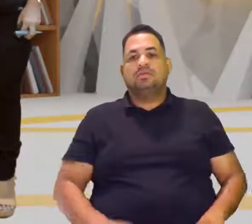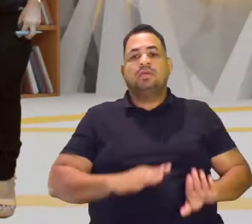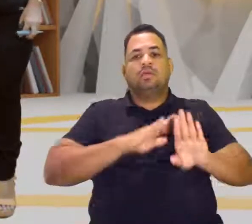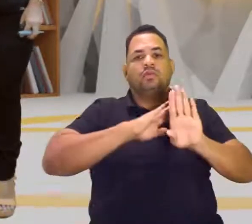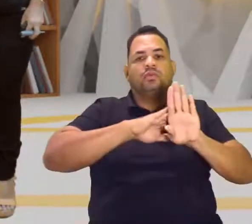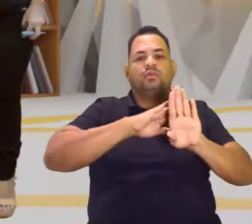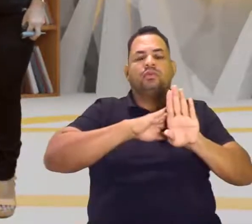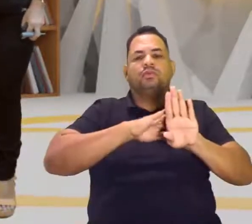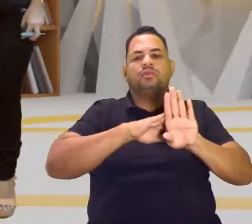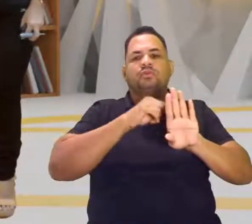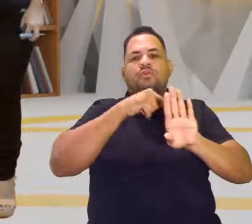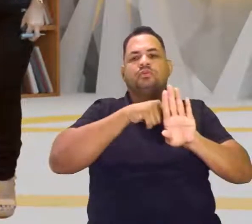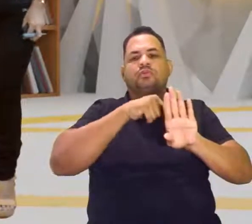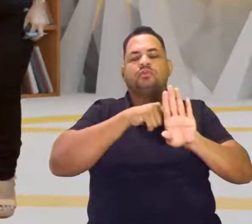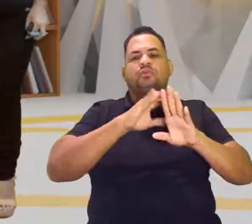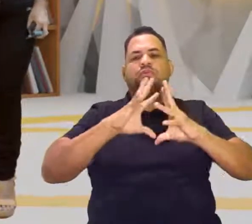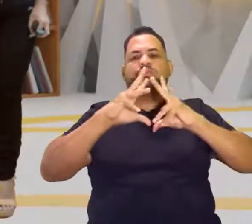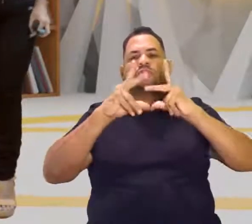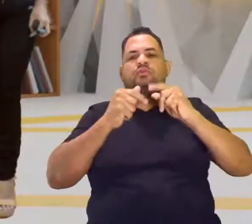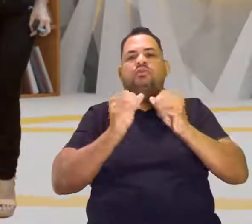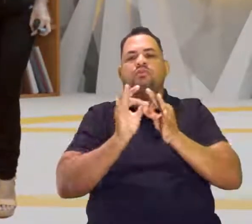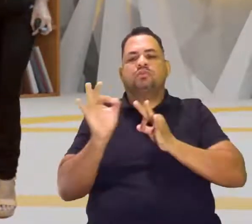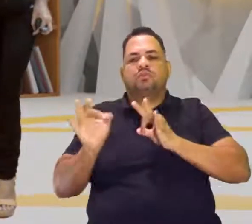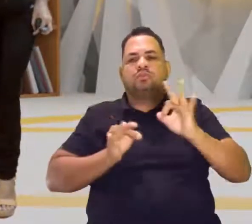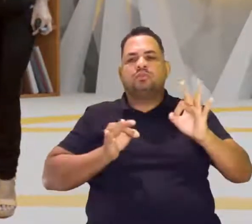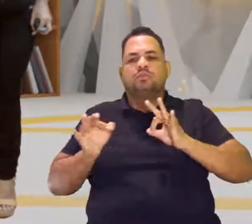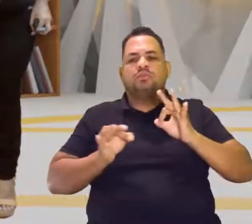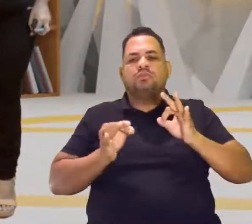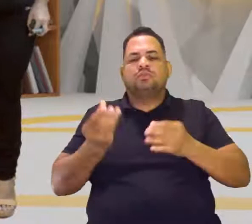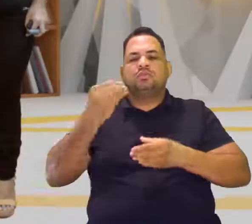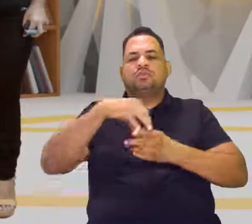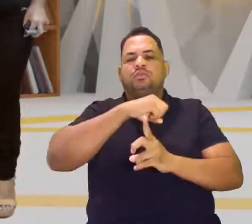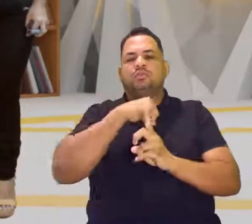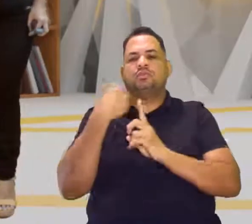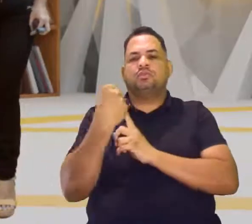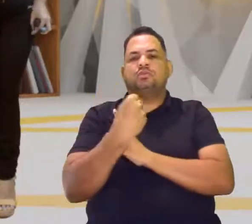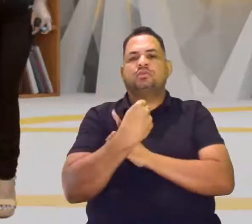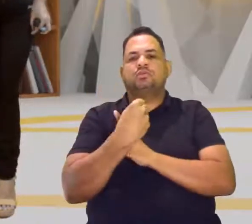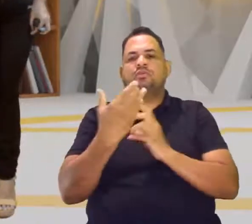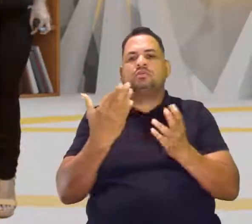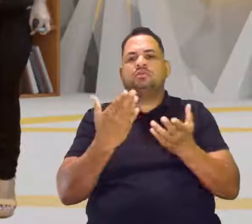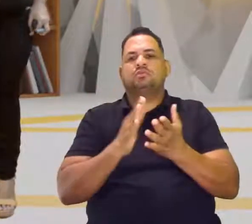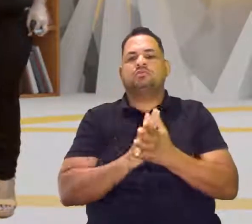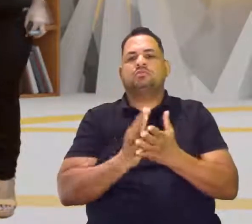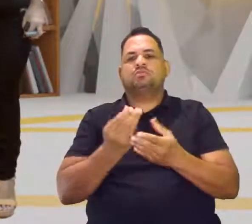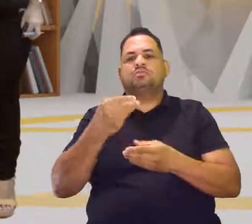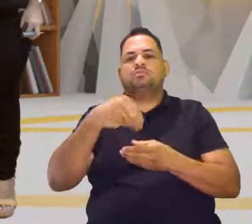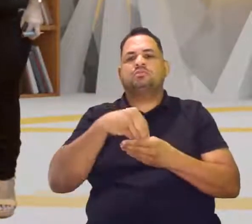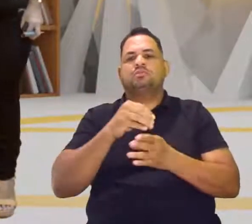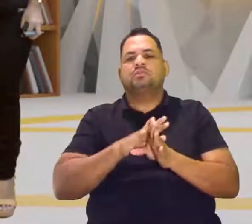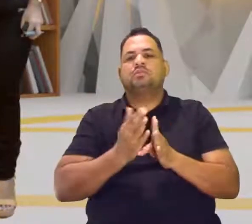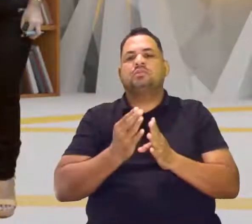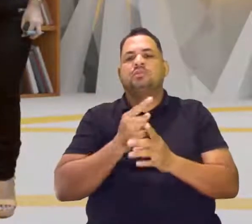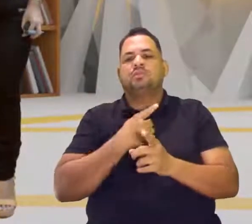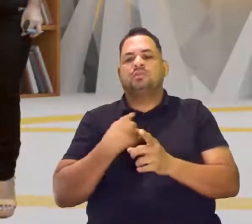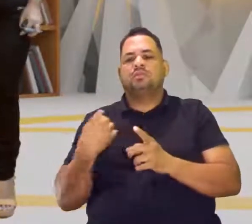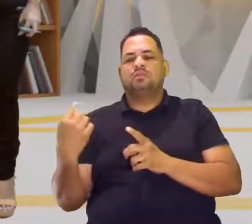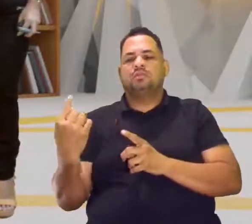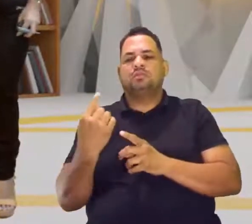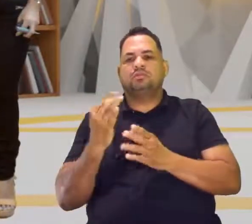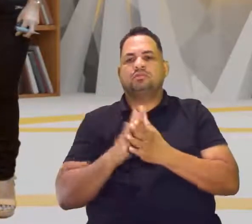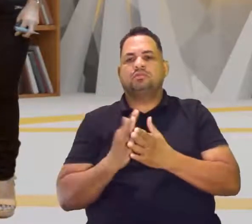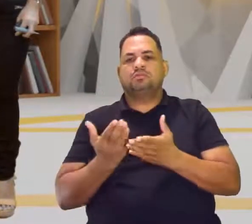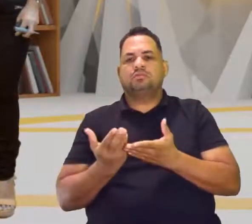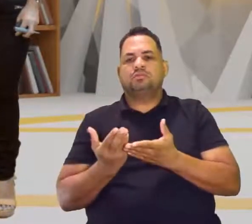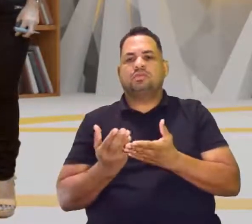subjetividade é tudo aquilo que é construído socialmente que faz parte do meu mundo exterior e